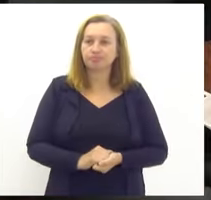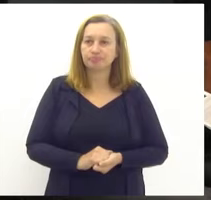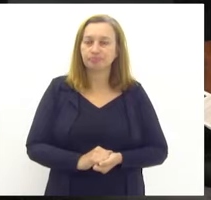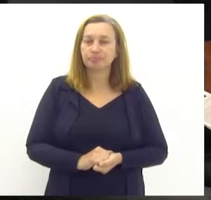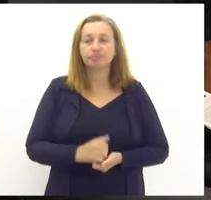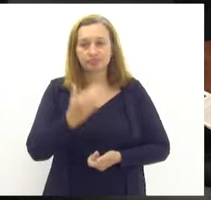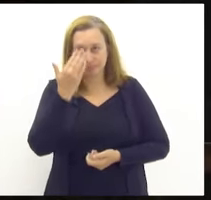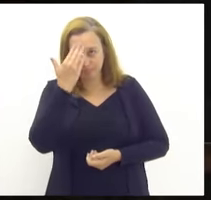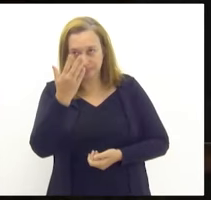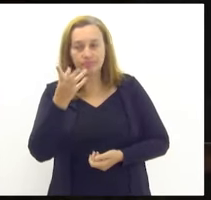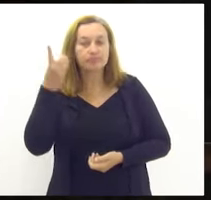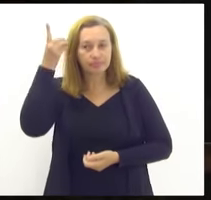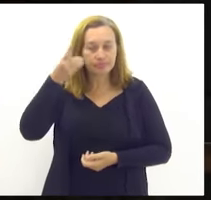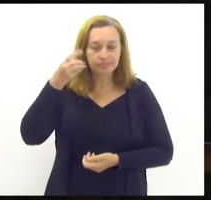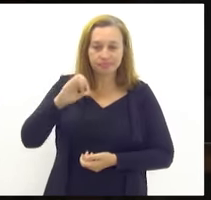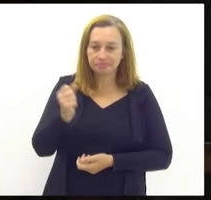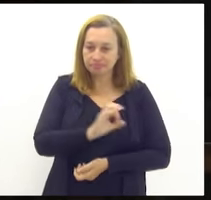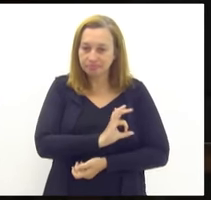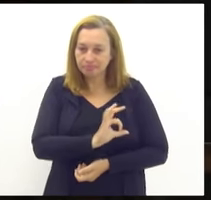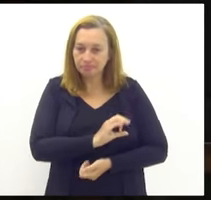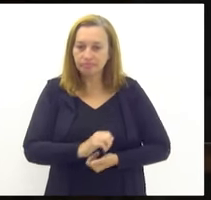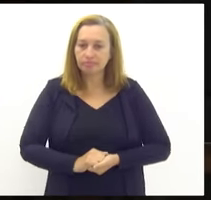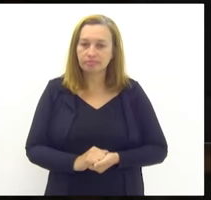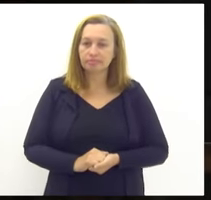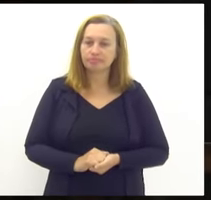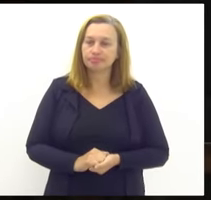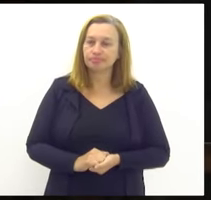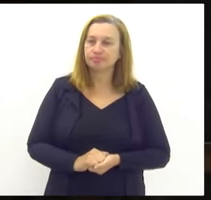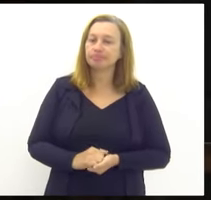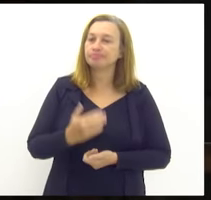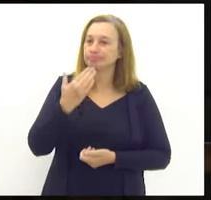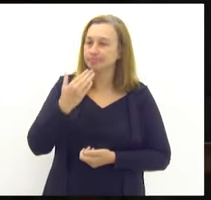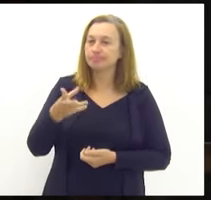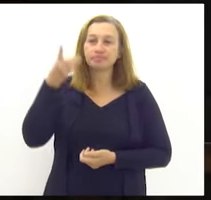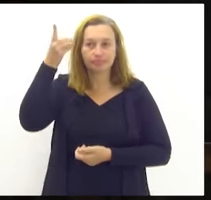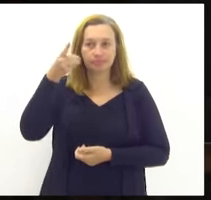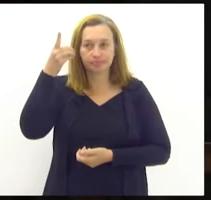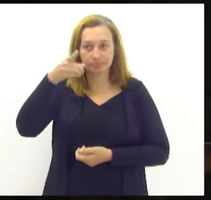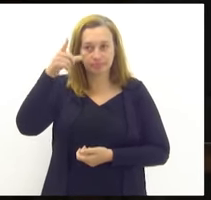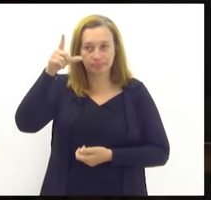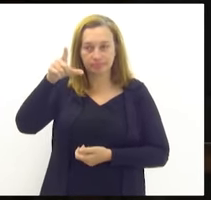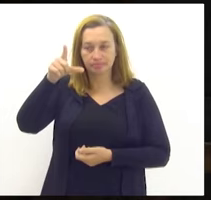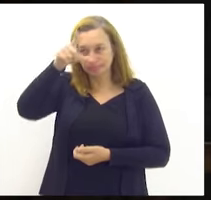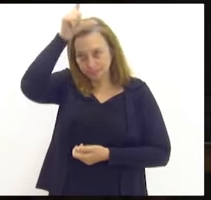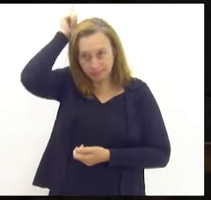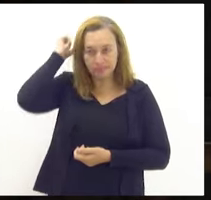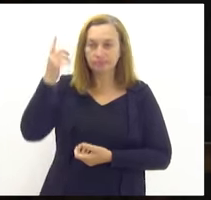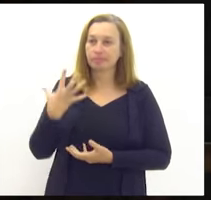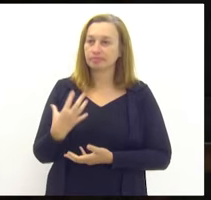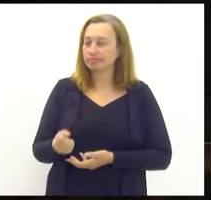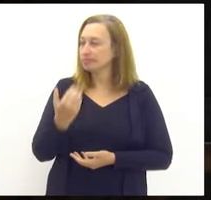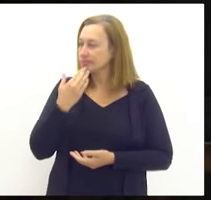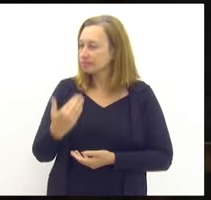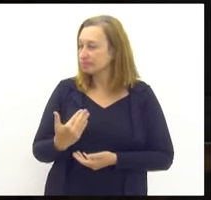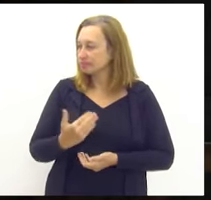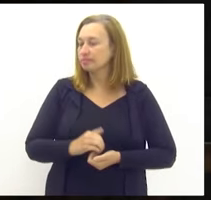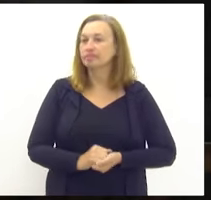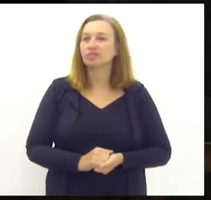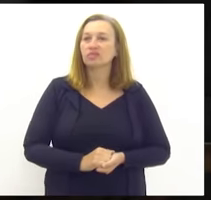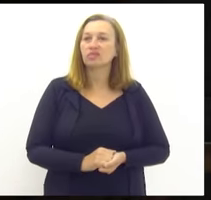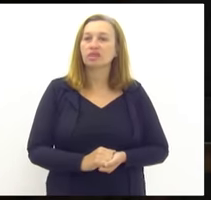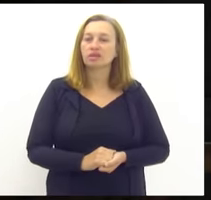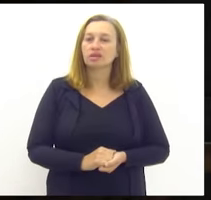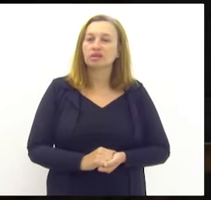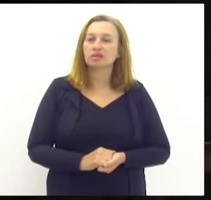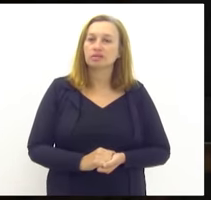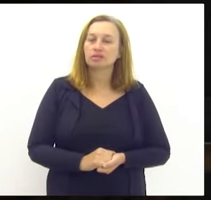Muito obrigado deputada Marta Rocha quanto ao solicitado pelo Deputado Luiz Paulo a presidência defere pedido vossa excelência E